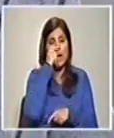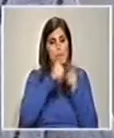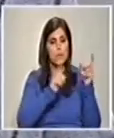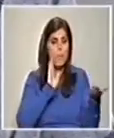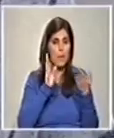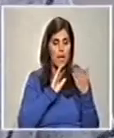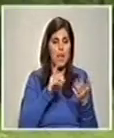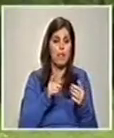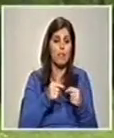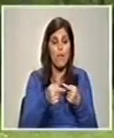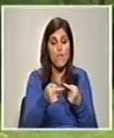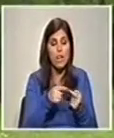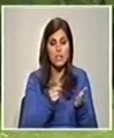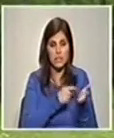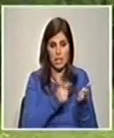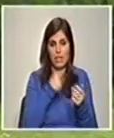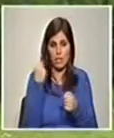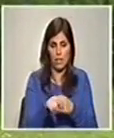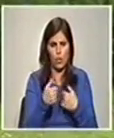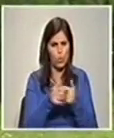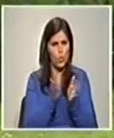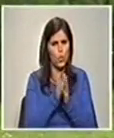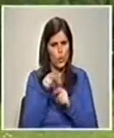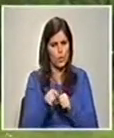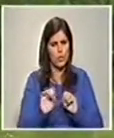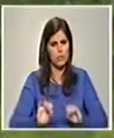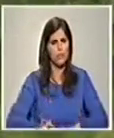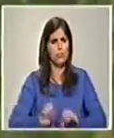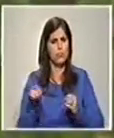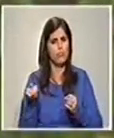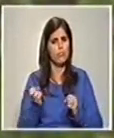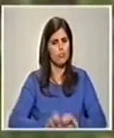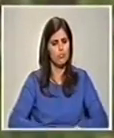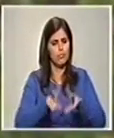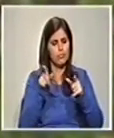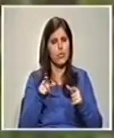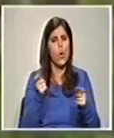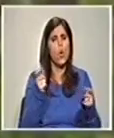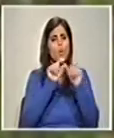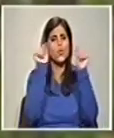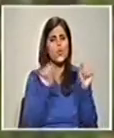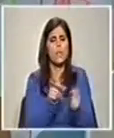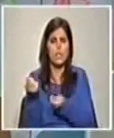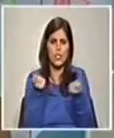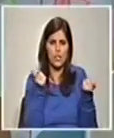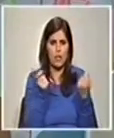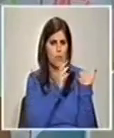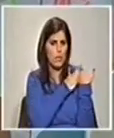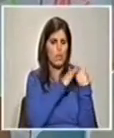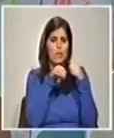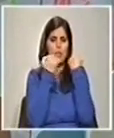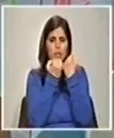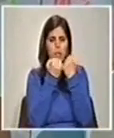de maior necessidade. Com tudo isto, foi implementado na Lipor um sistema de gestão da responsabilidade social, que entretanto